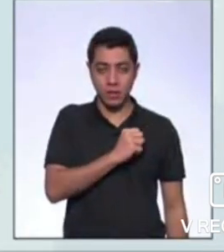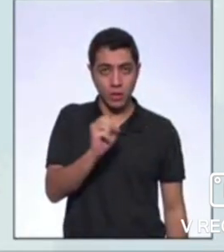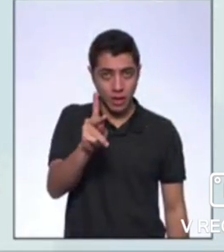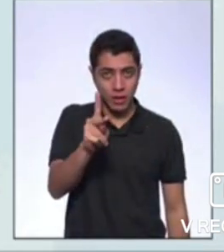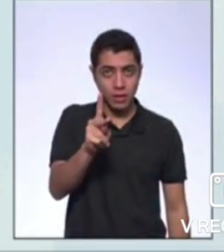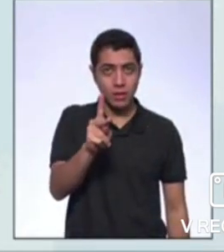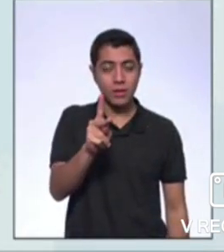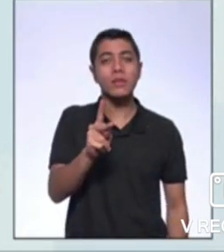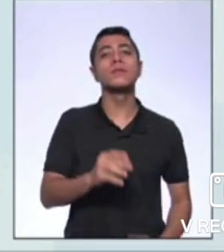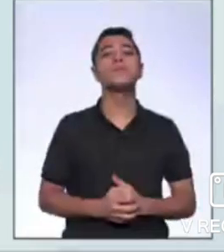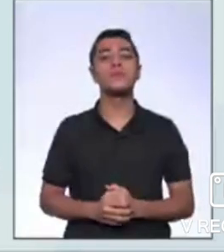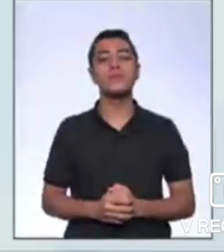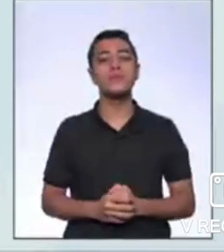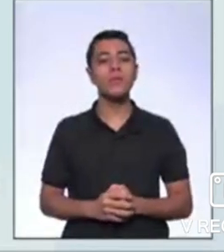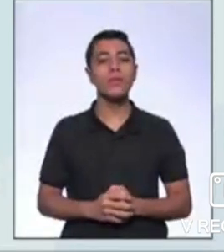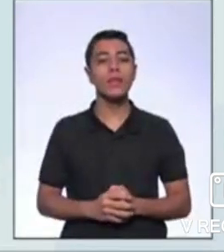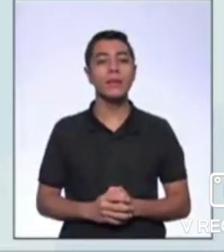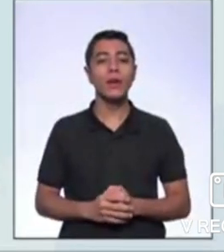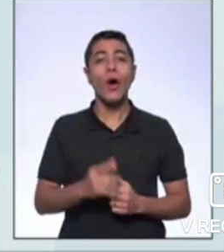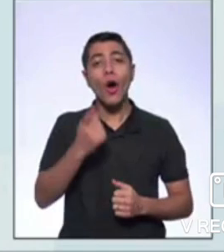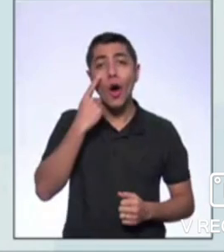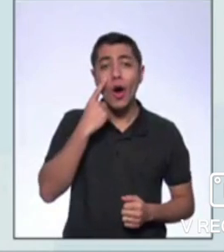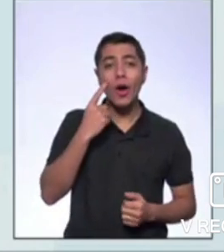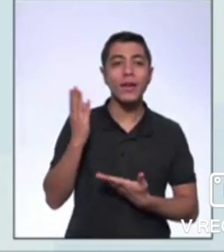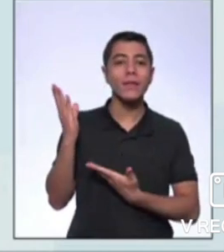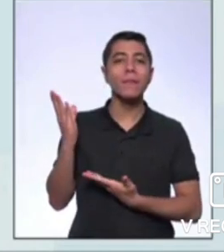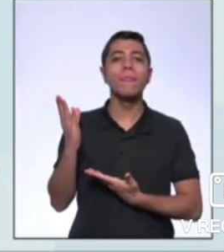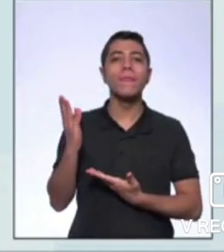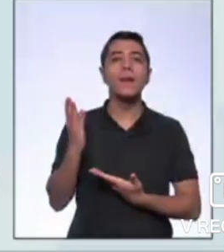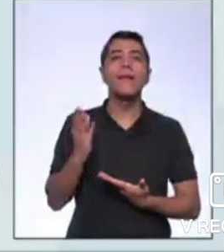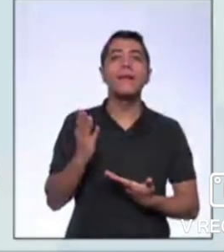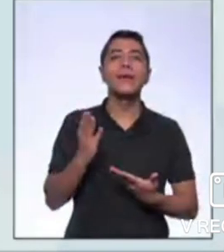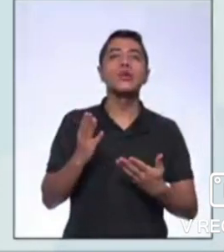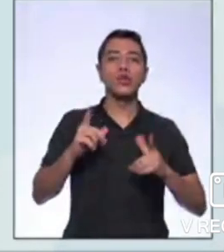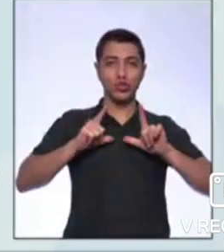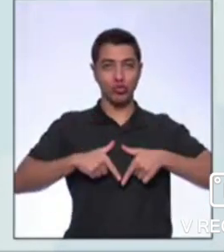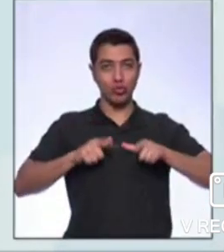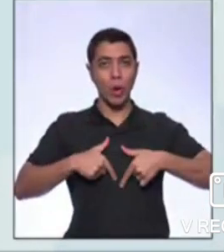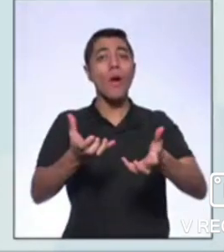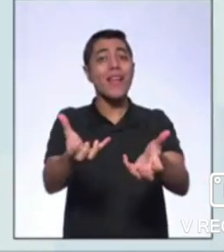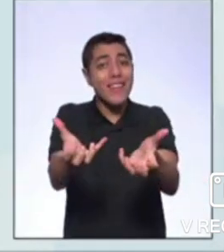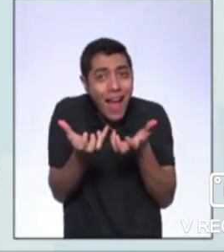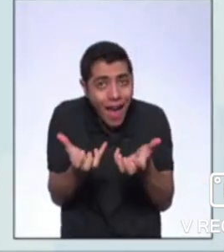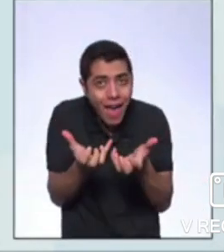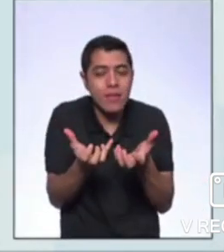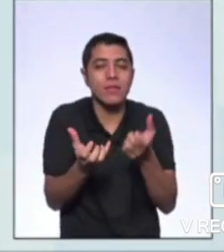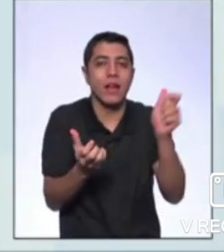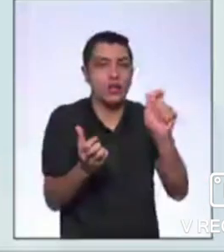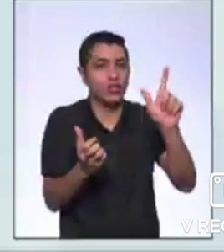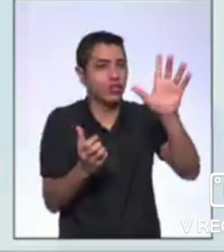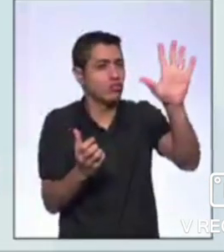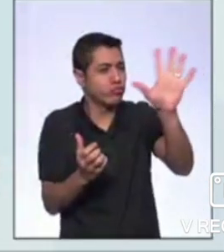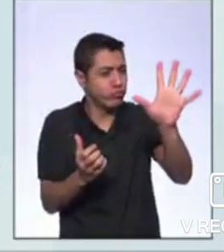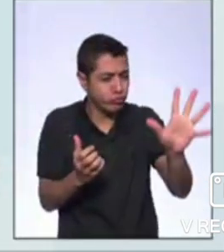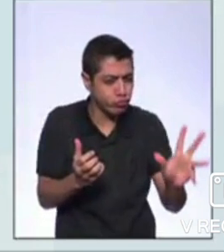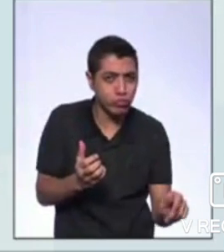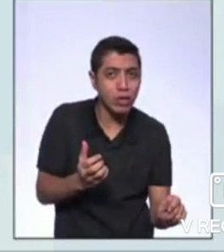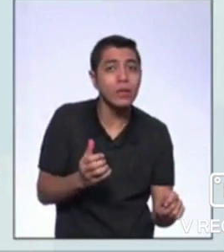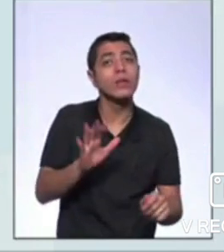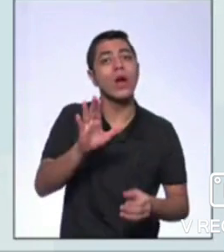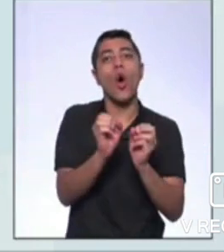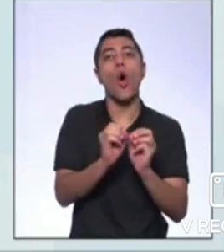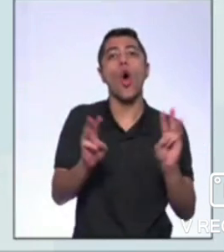com base no primeiro mapa, e olha esse segundo, que é a proposta da ONU, gente. Então, olha só, a proposta de divisão da